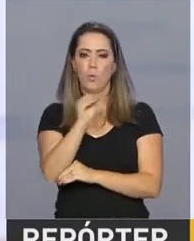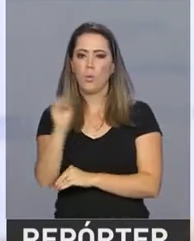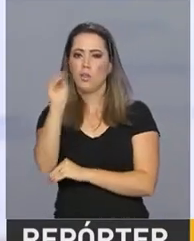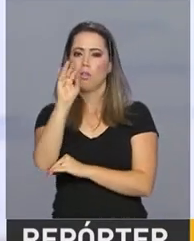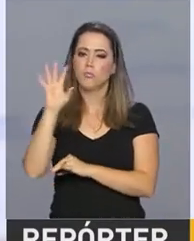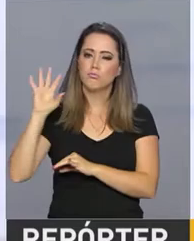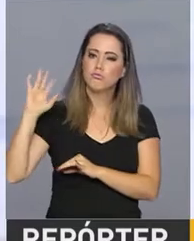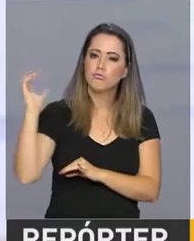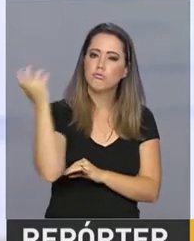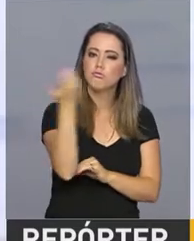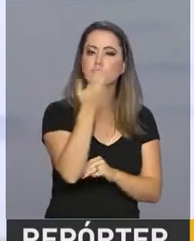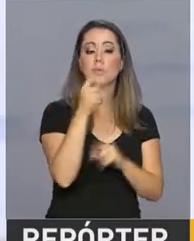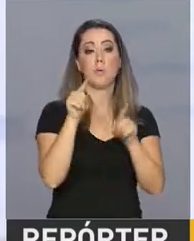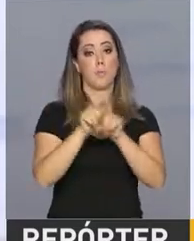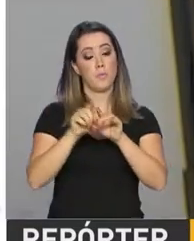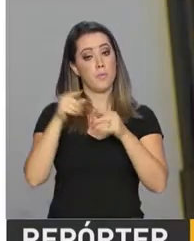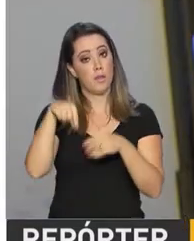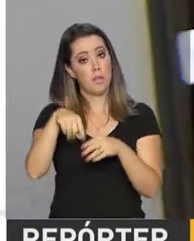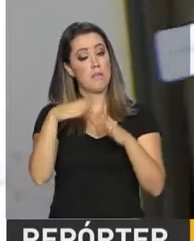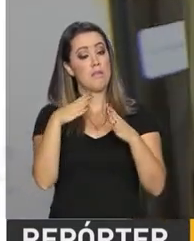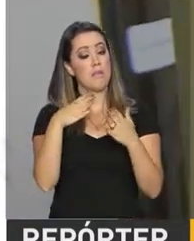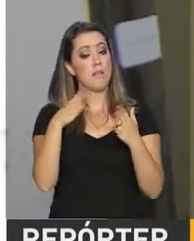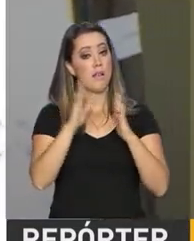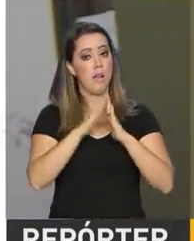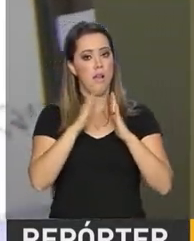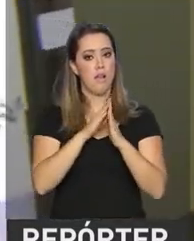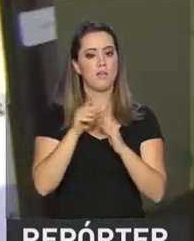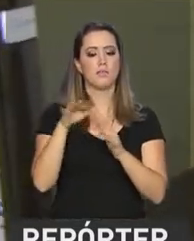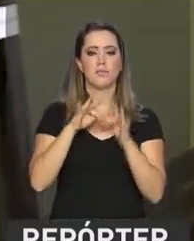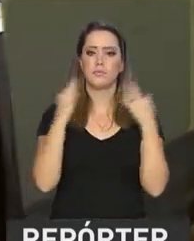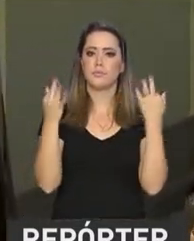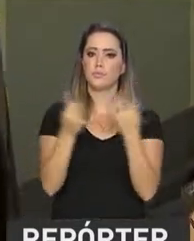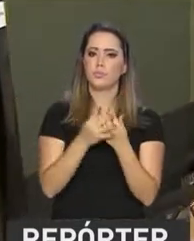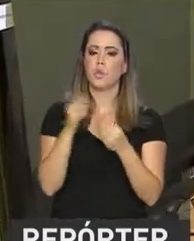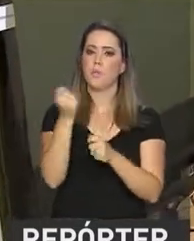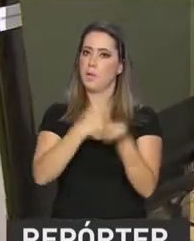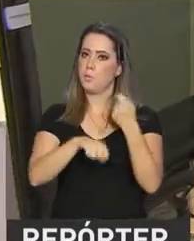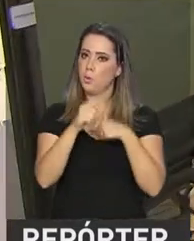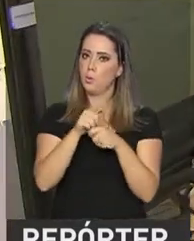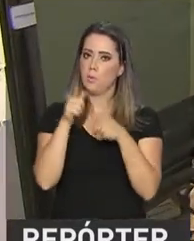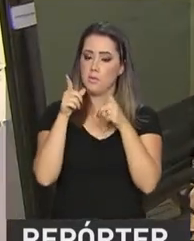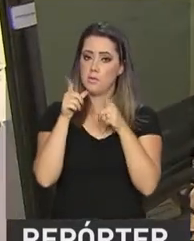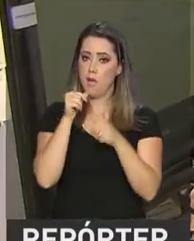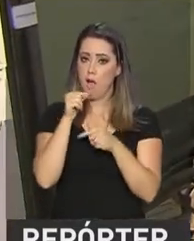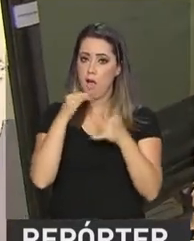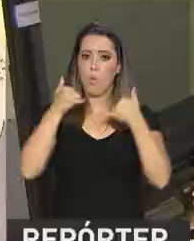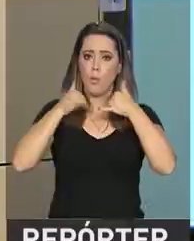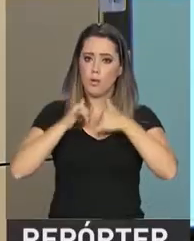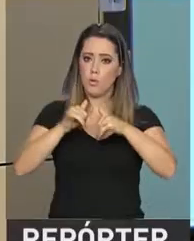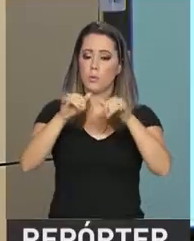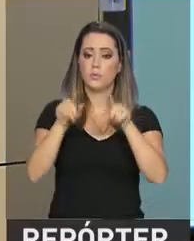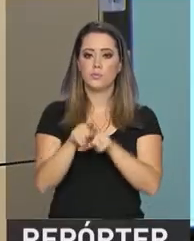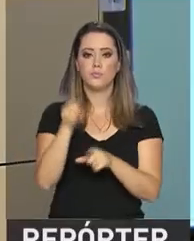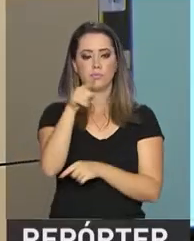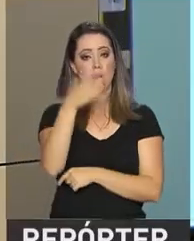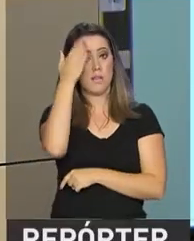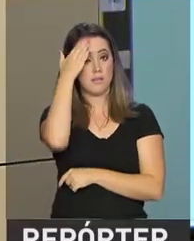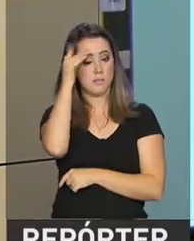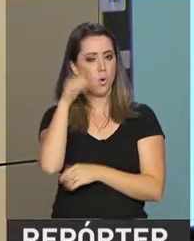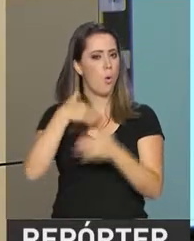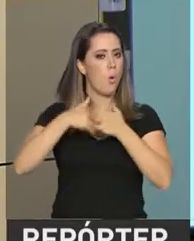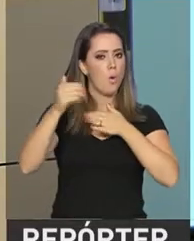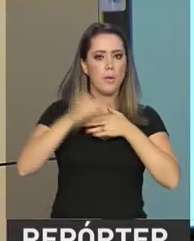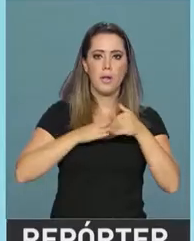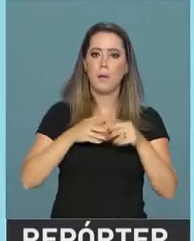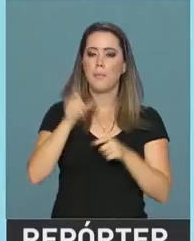preservação do meio ambiente. Em casa, a família adota medidas para a economia de energia elétrica e água. Quando a jornalista soube que qualquer